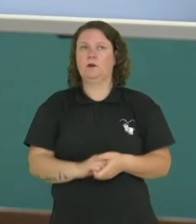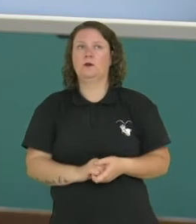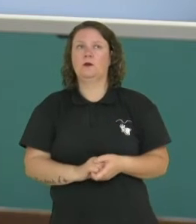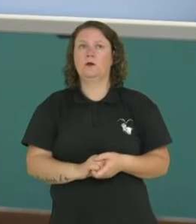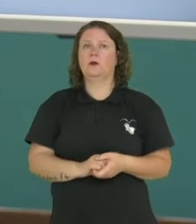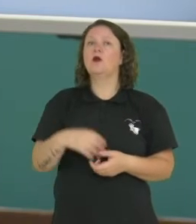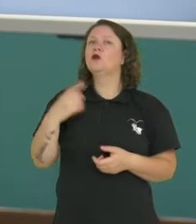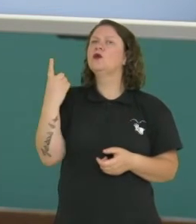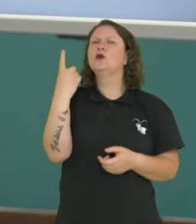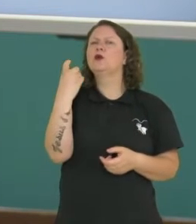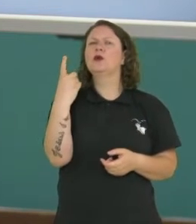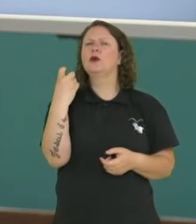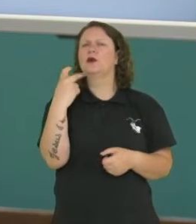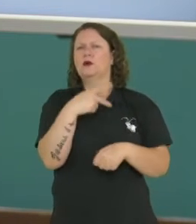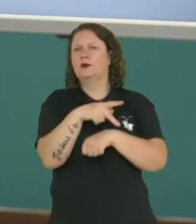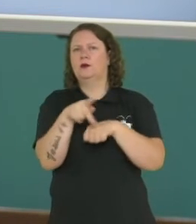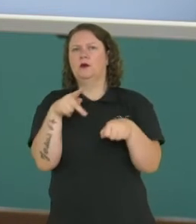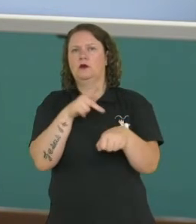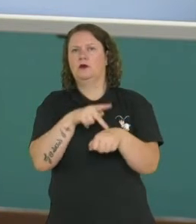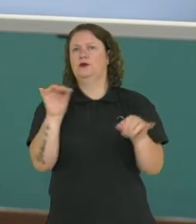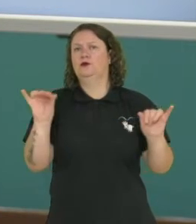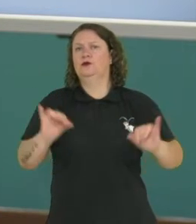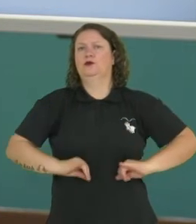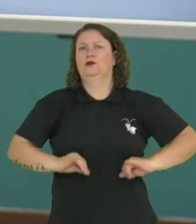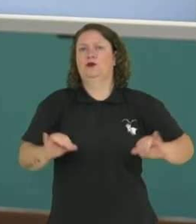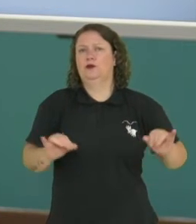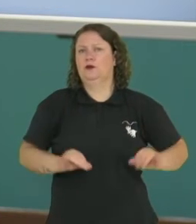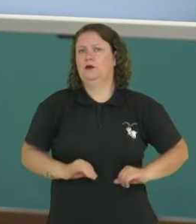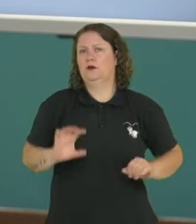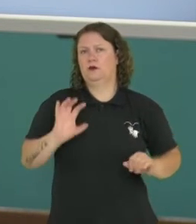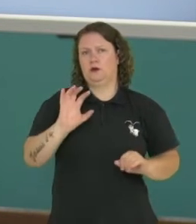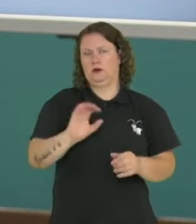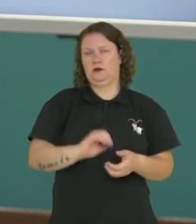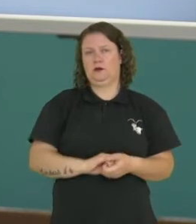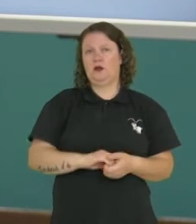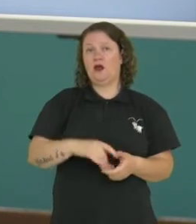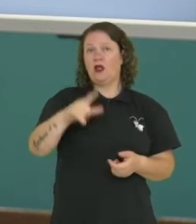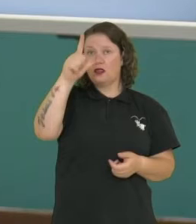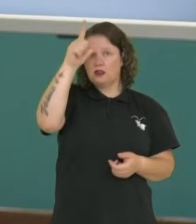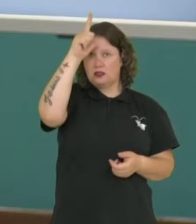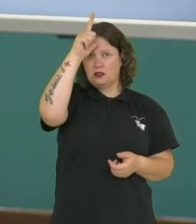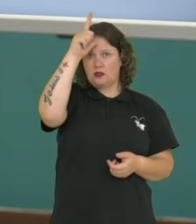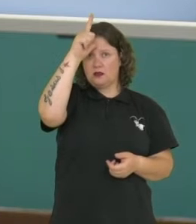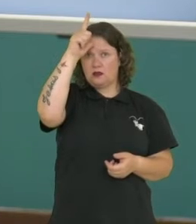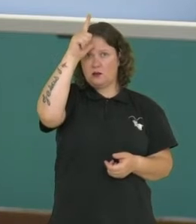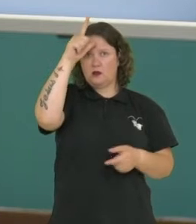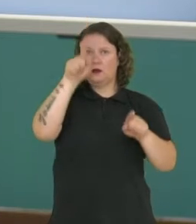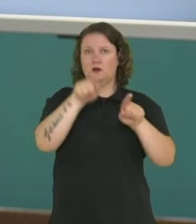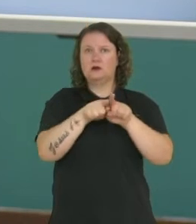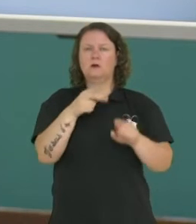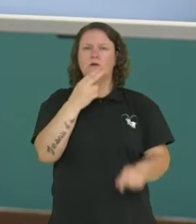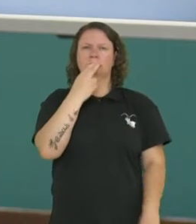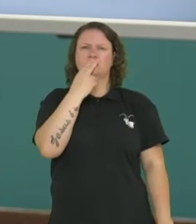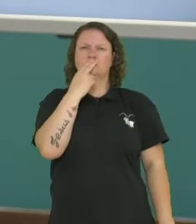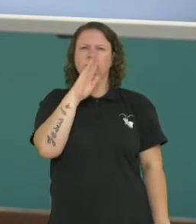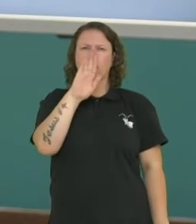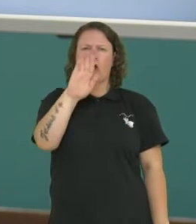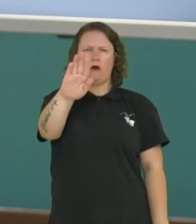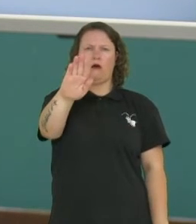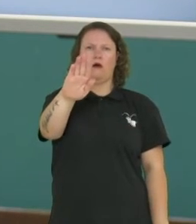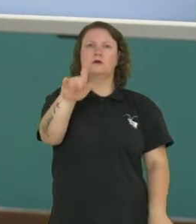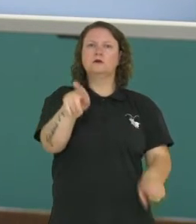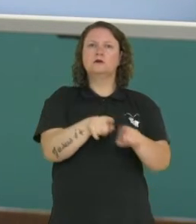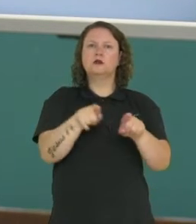essa segregação, né? Como, por exemplo, sabemos historicamente que na Alemanha nazista, né, Hitler dividiu ali, então, em arianos